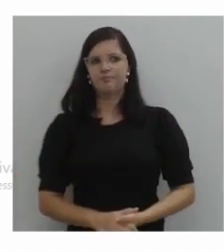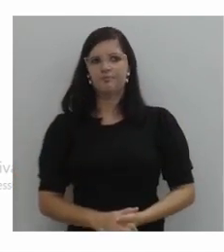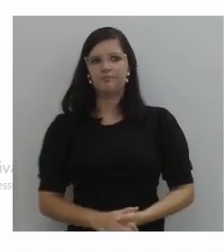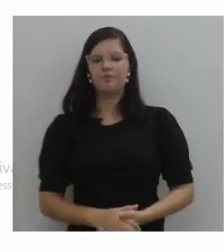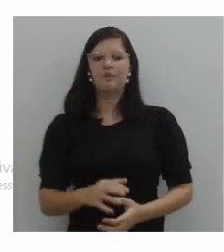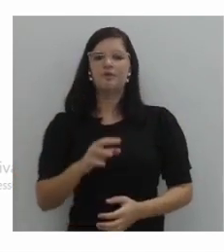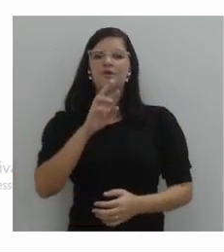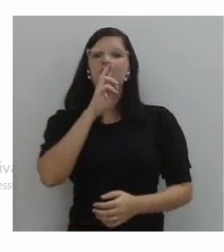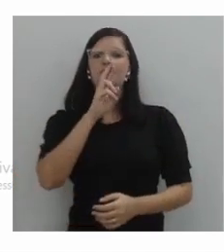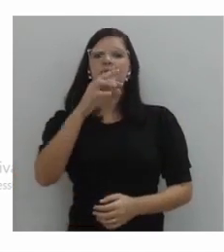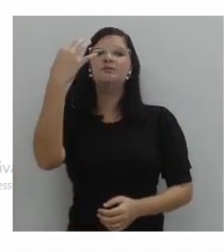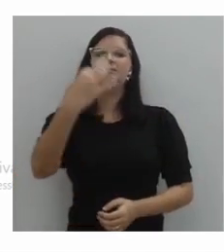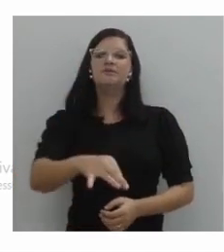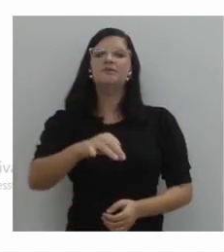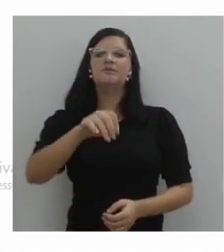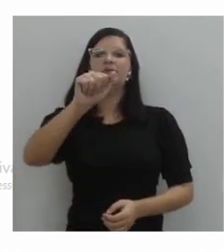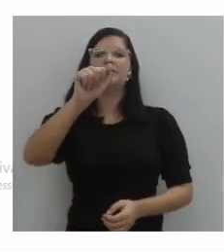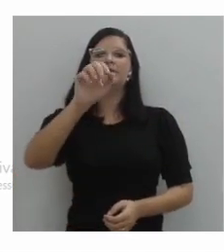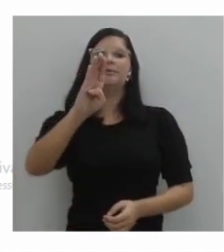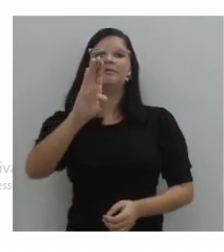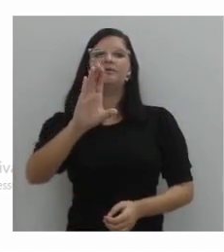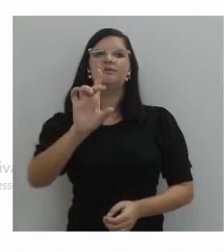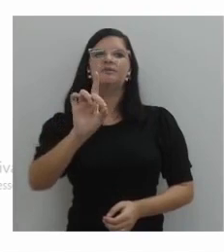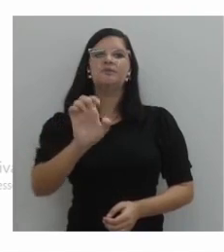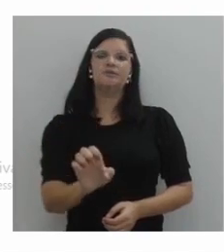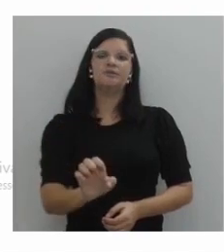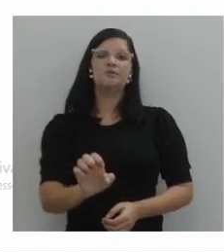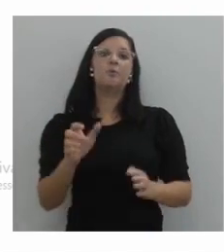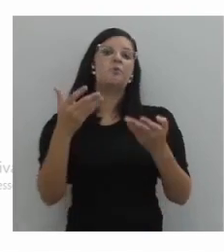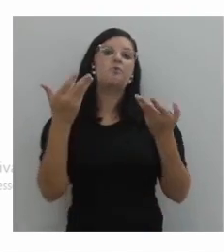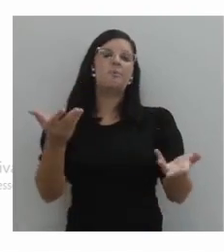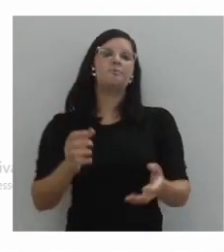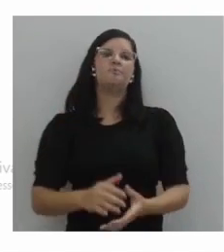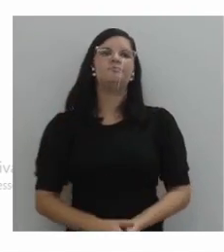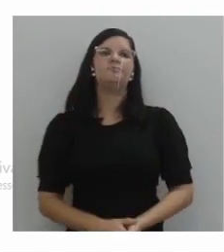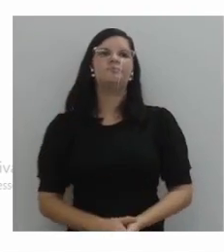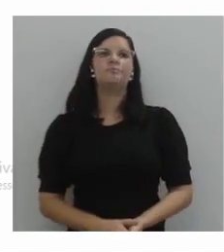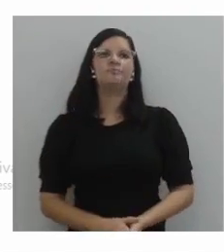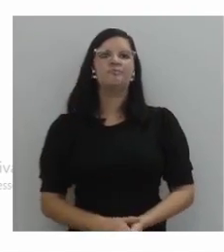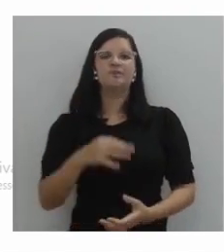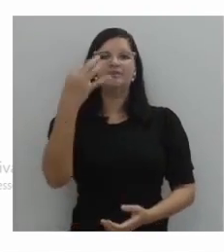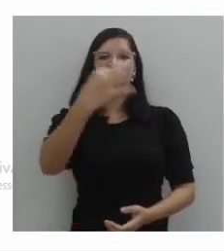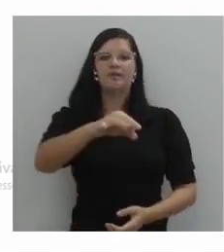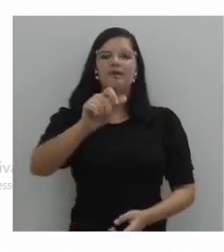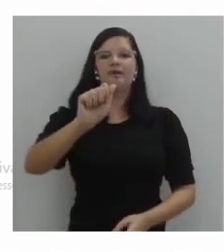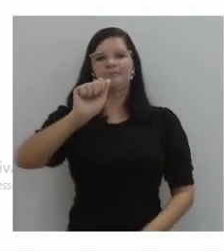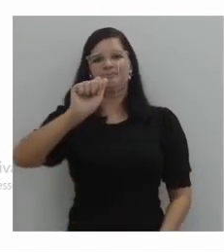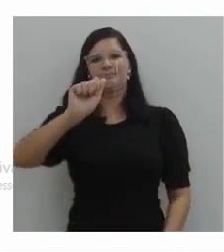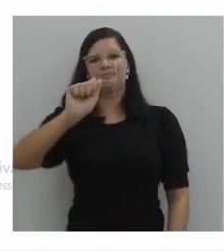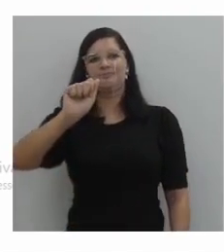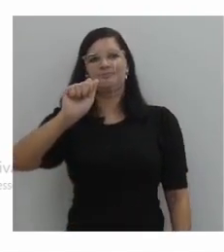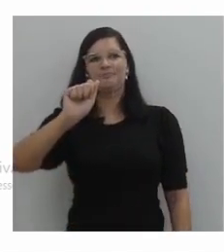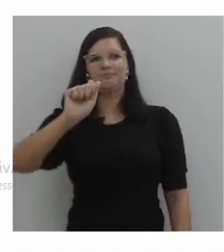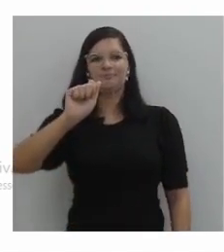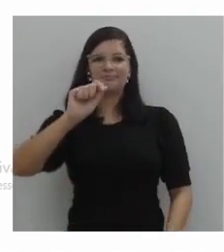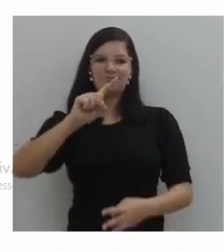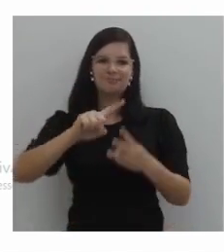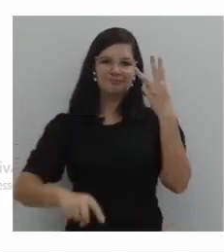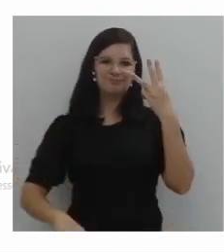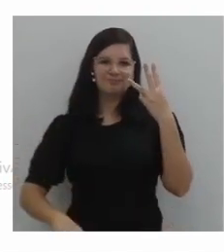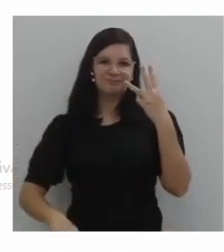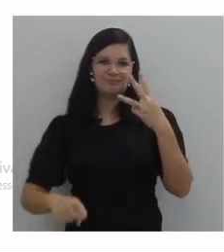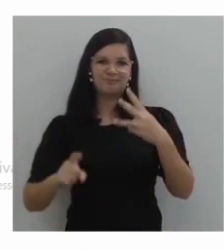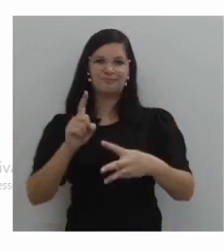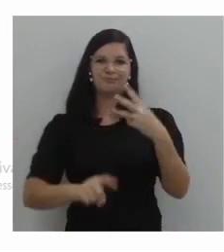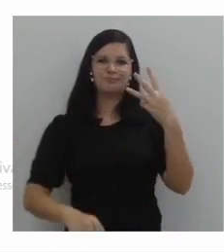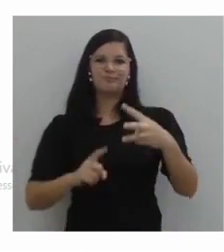qual dessas alternativas aí é a alternativa correta? A alternativa correta é a letra A, porque oitavo ano.